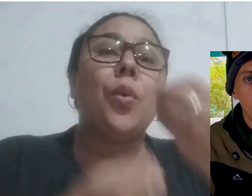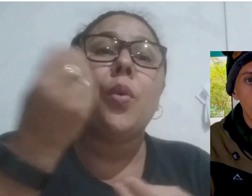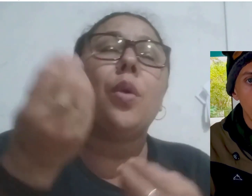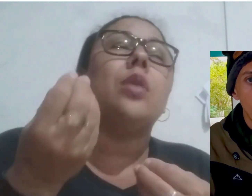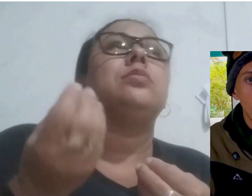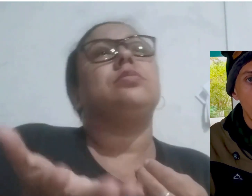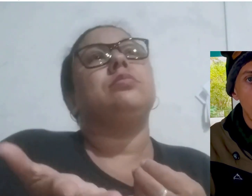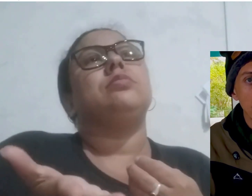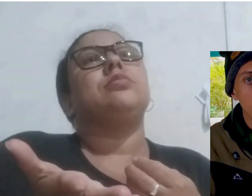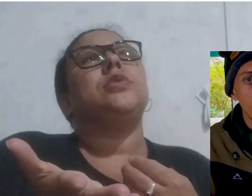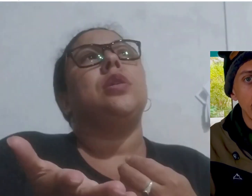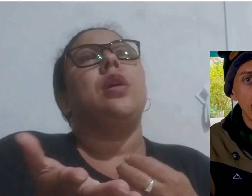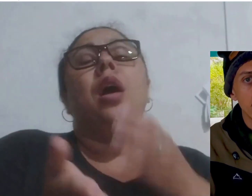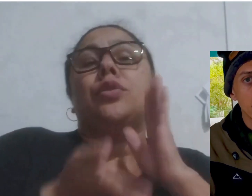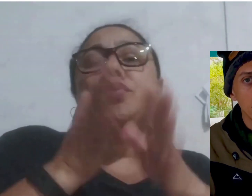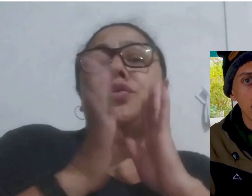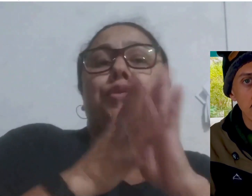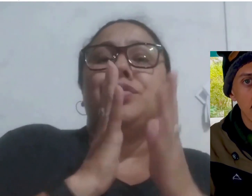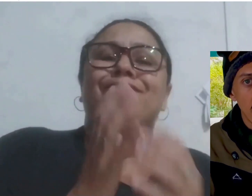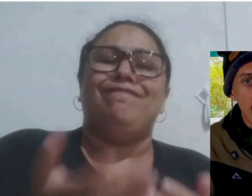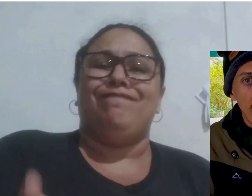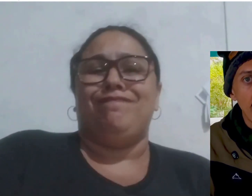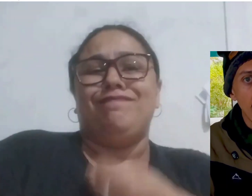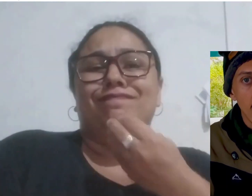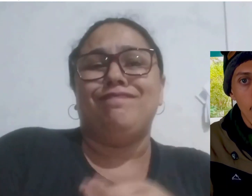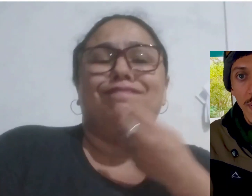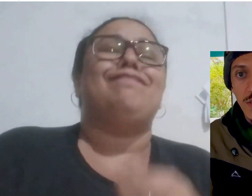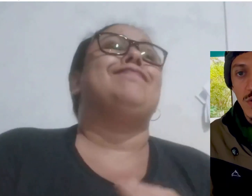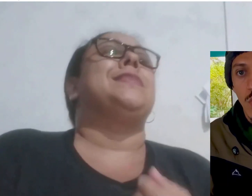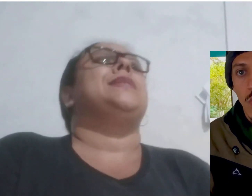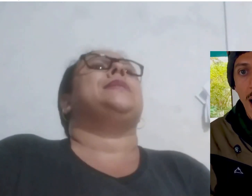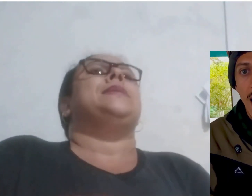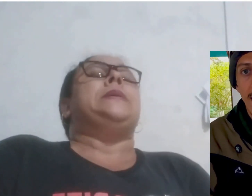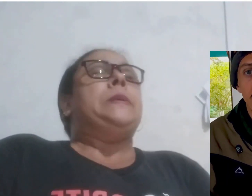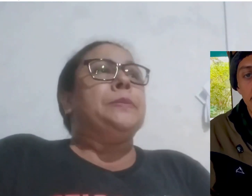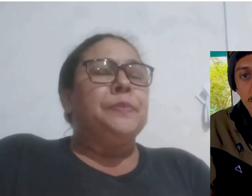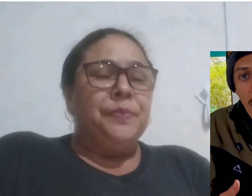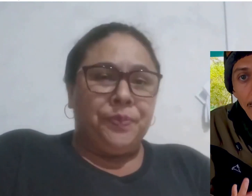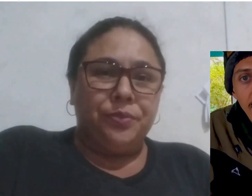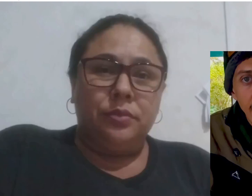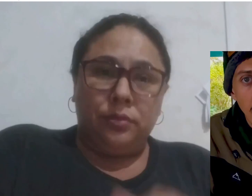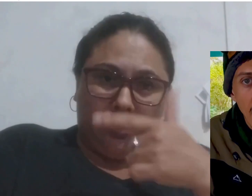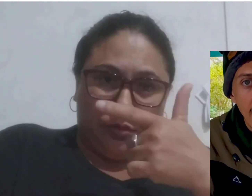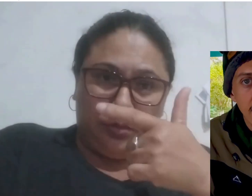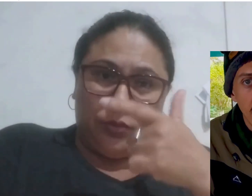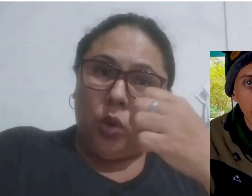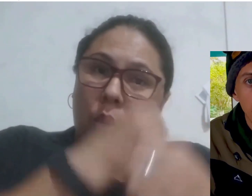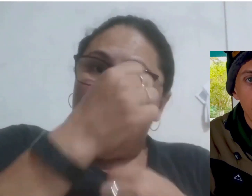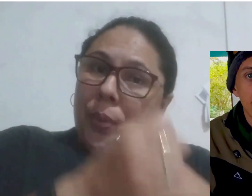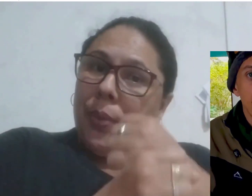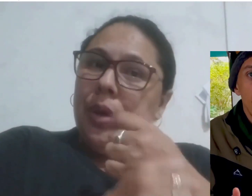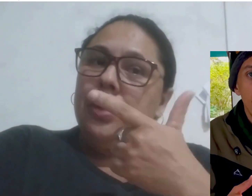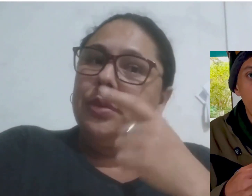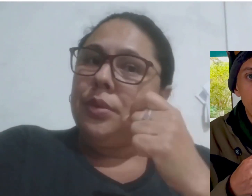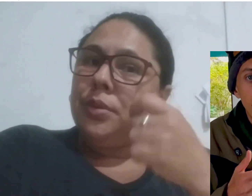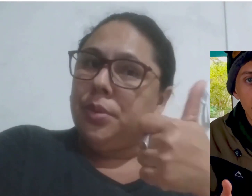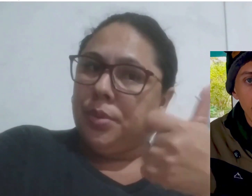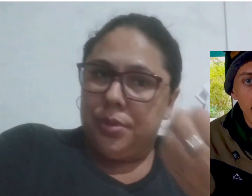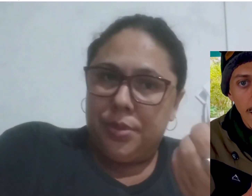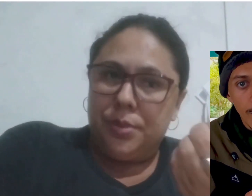interação com as comunidades surdas. Ela começou a aprender mais da Libras